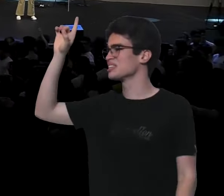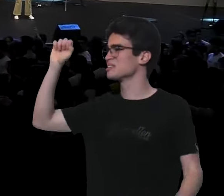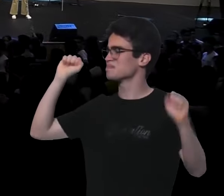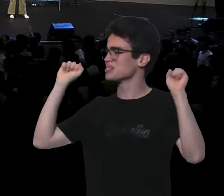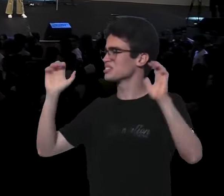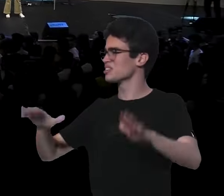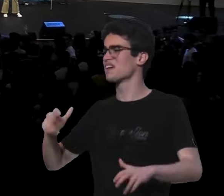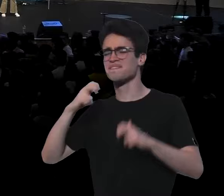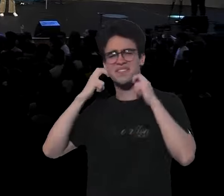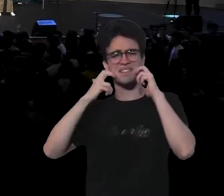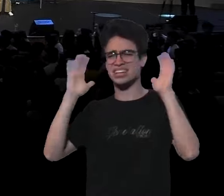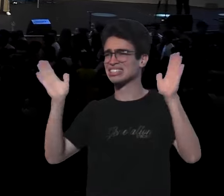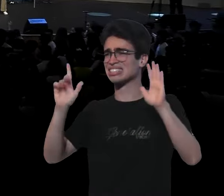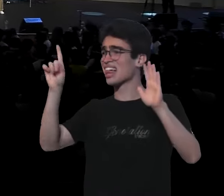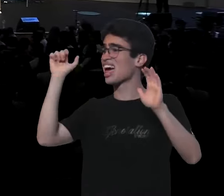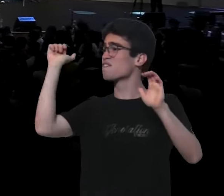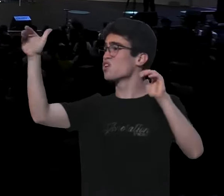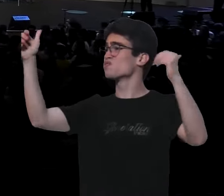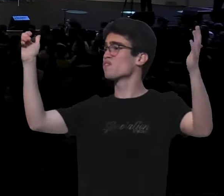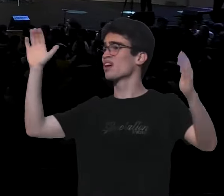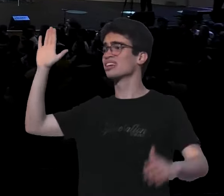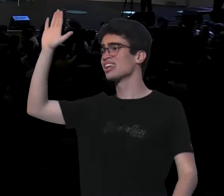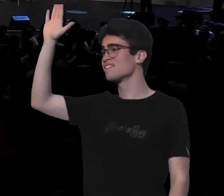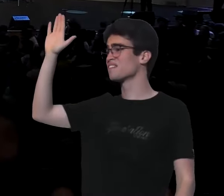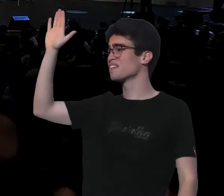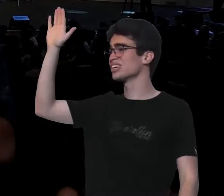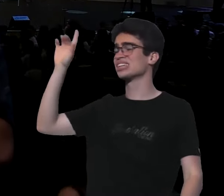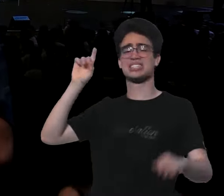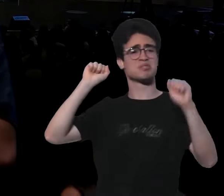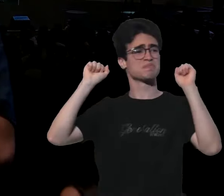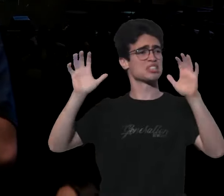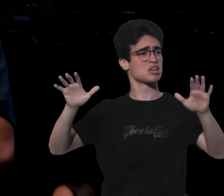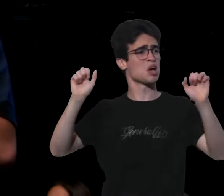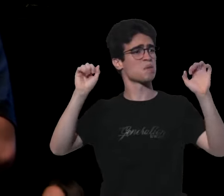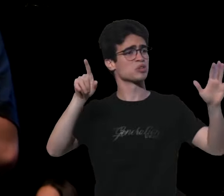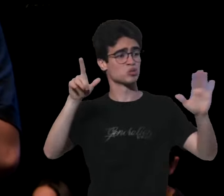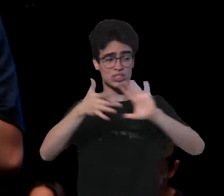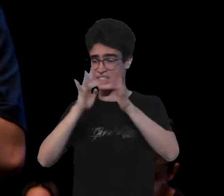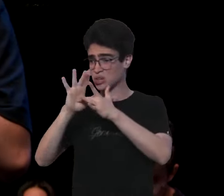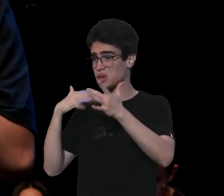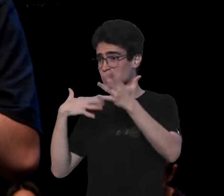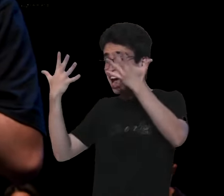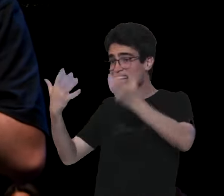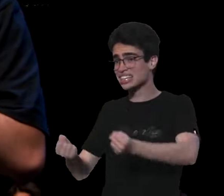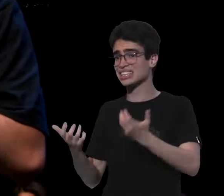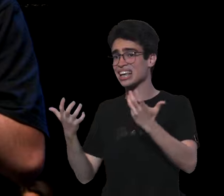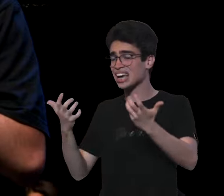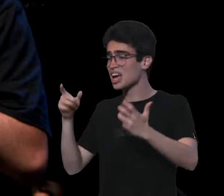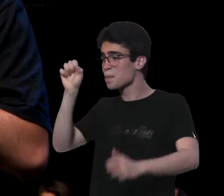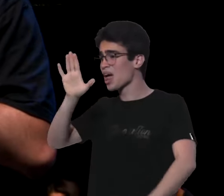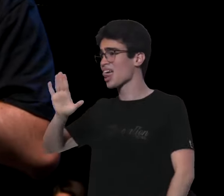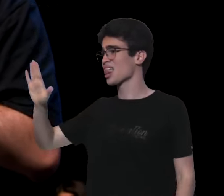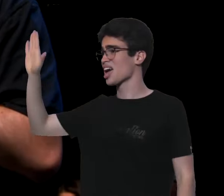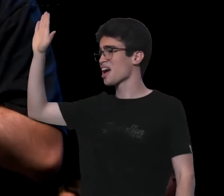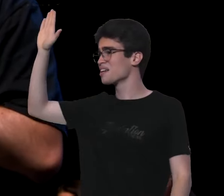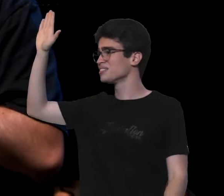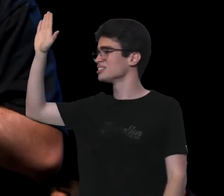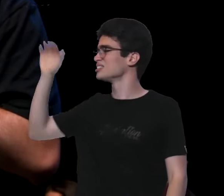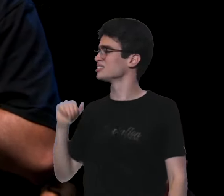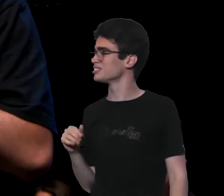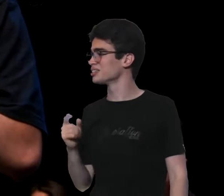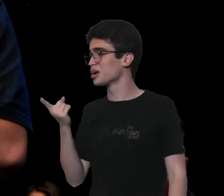gente, não tenha vergonha. Você está lá no fundo. Deus abençoe. Se você quer entregar a sua vida para Jesus, ergue sua mão bem alta. Nós vamos